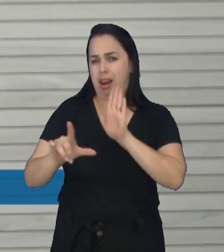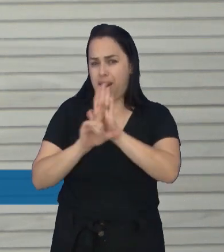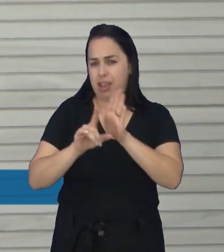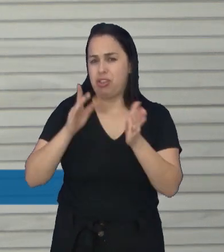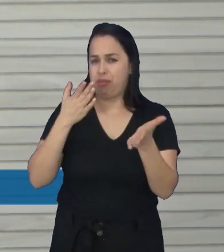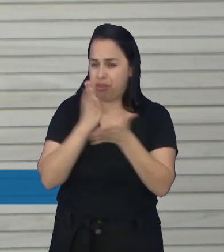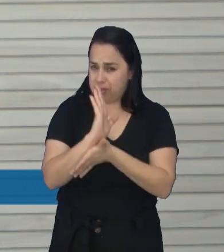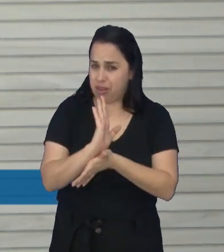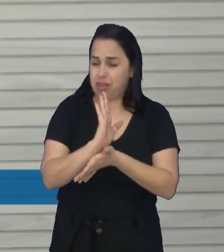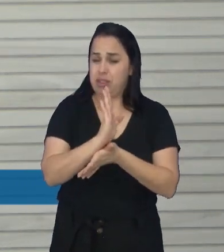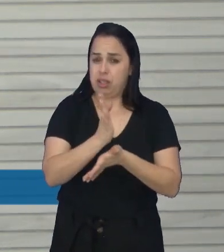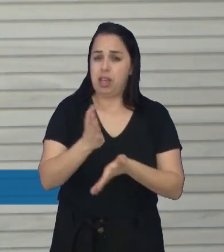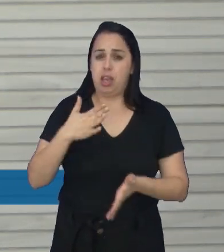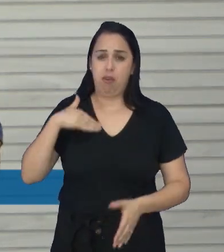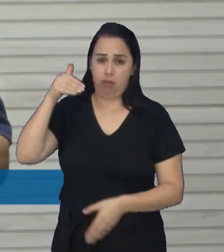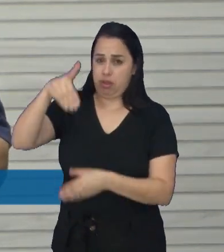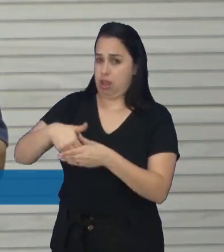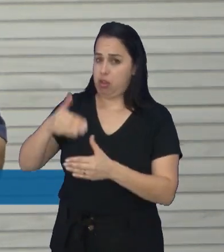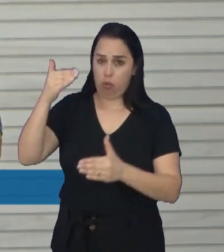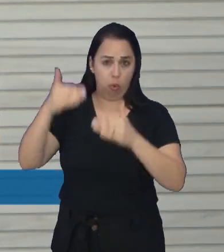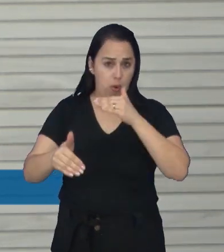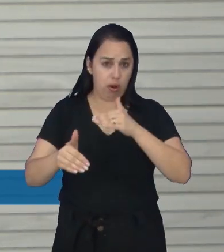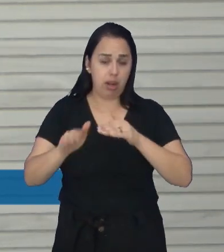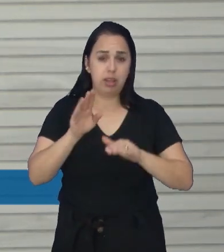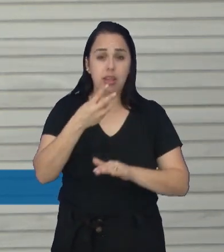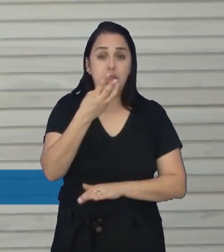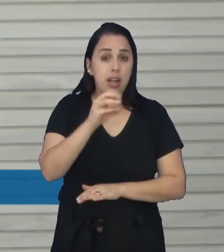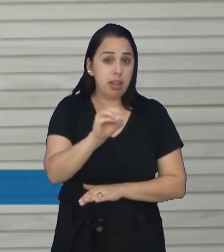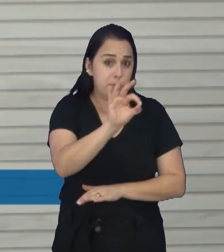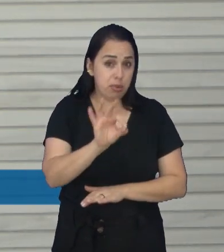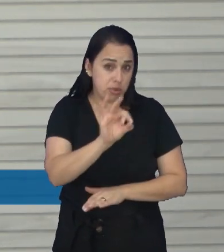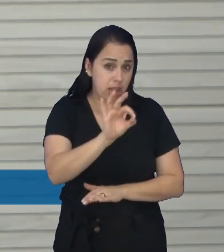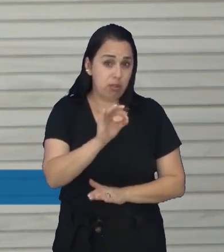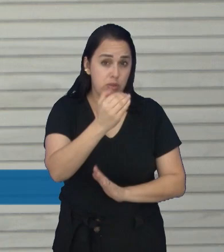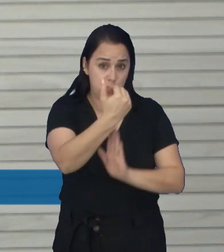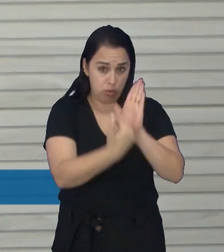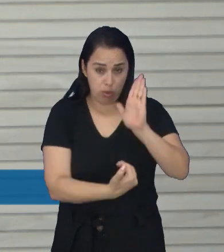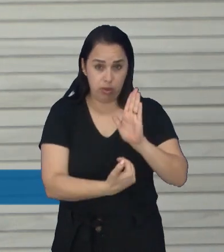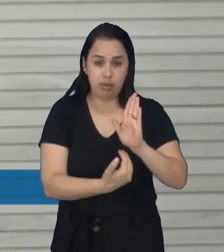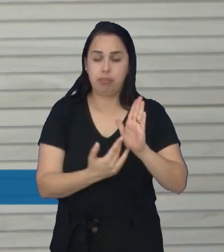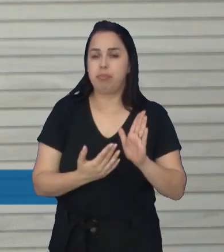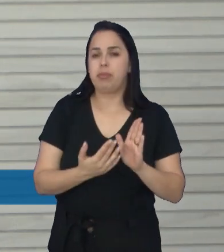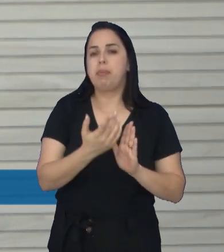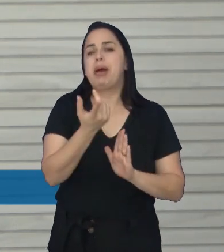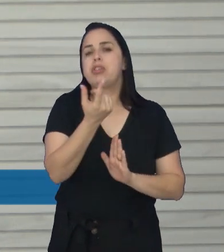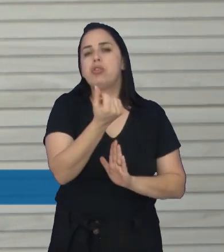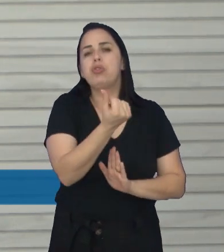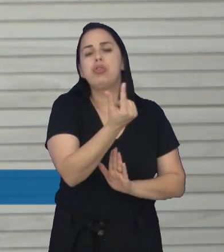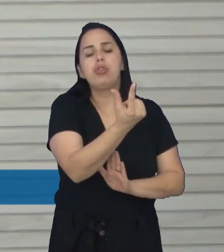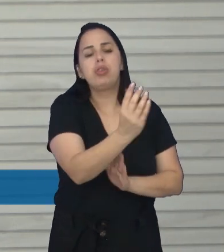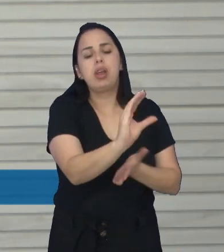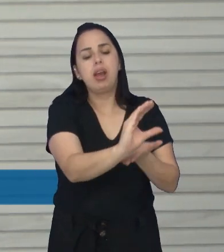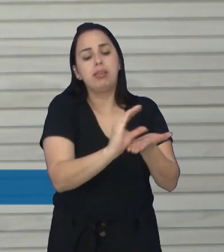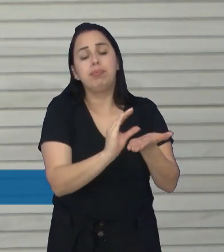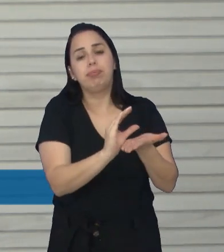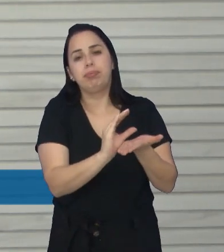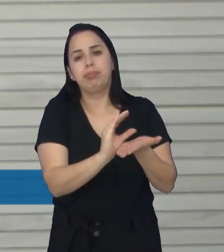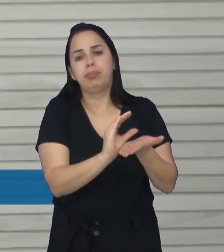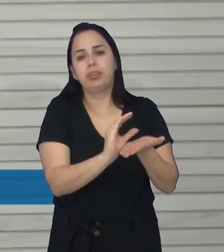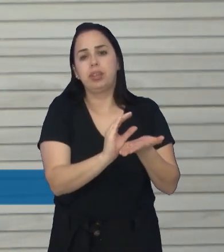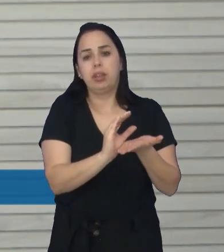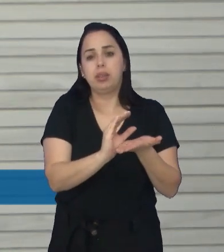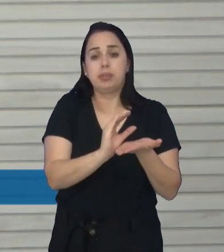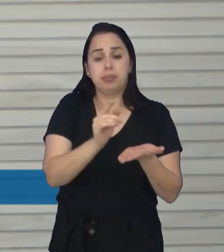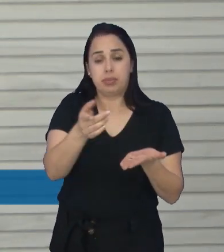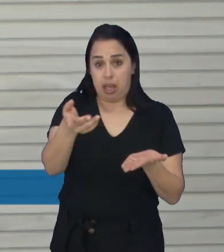voltei conta mas já provou o desconto de 30%, né então esse dinheiro da autorga exatamente que vai